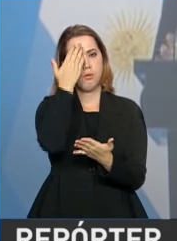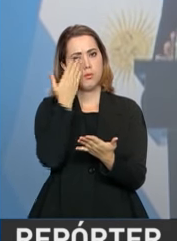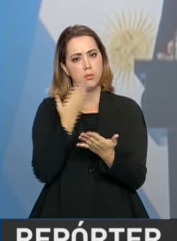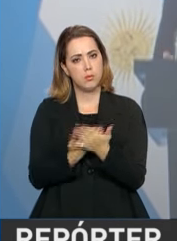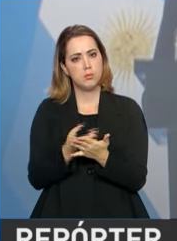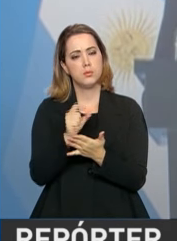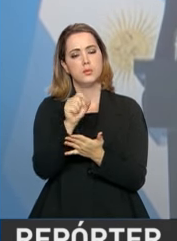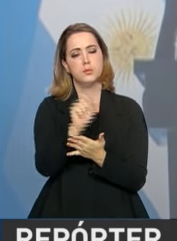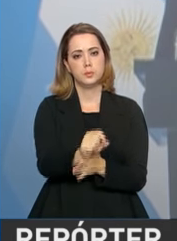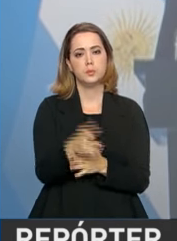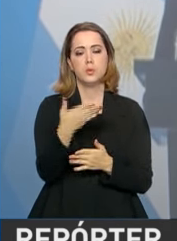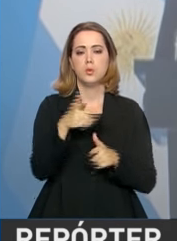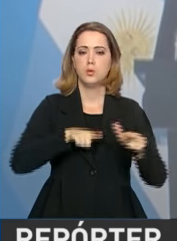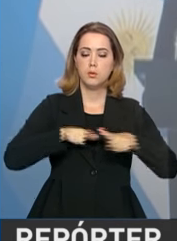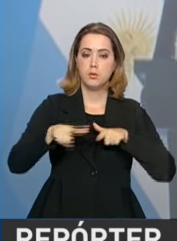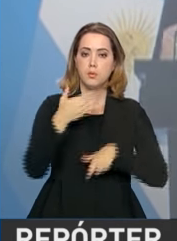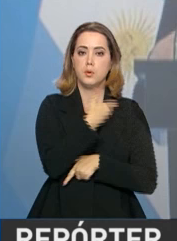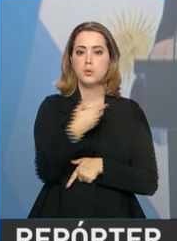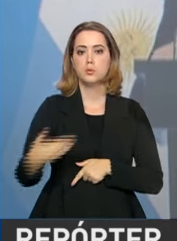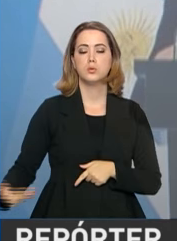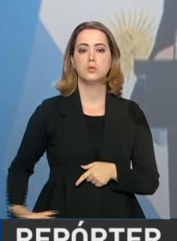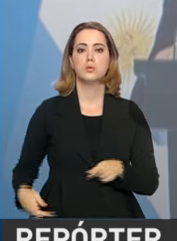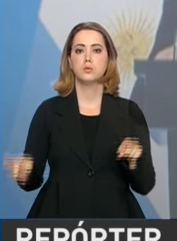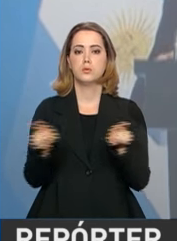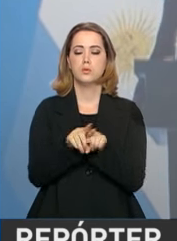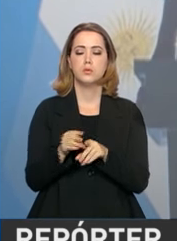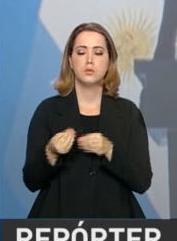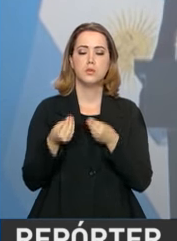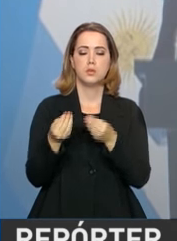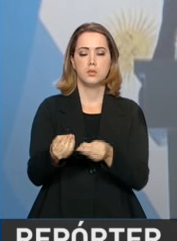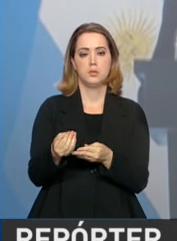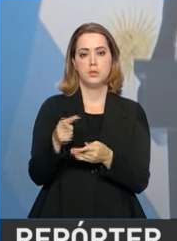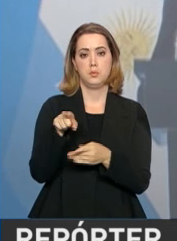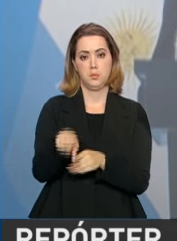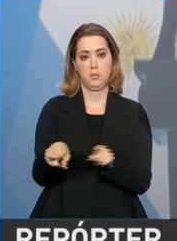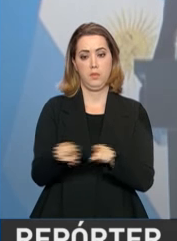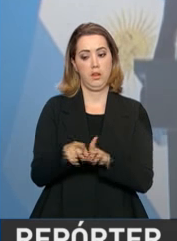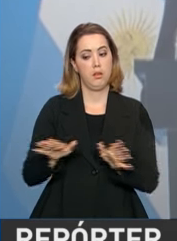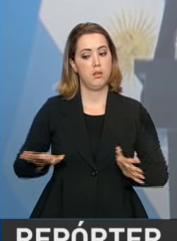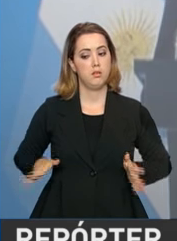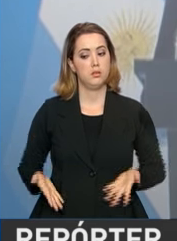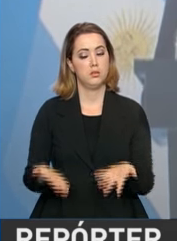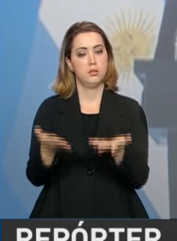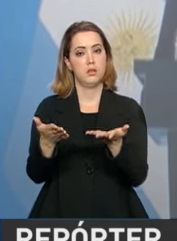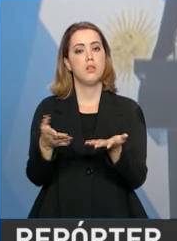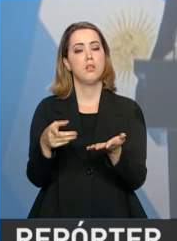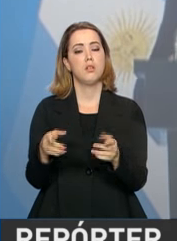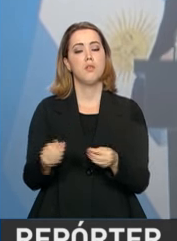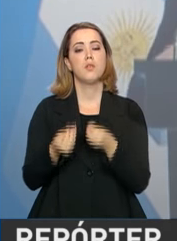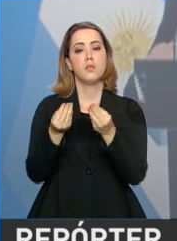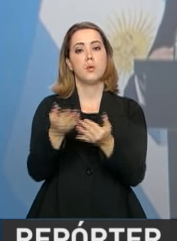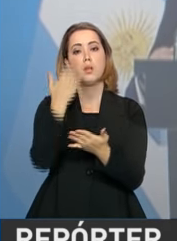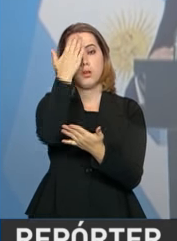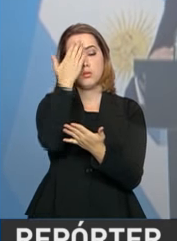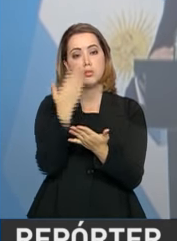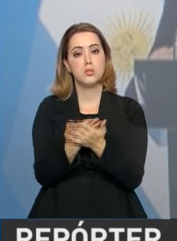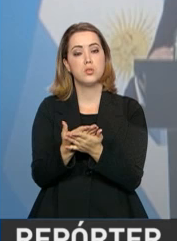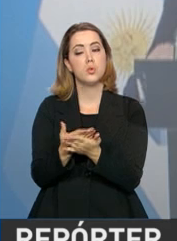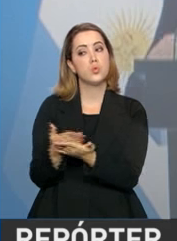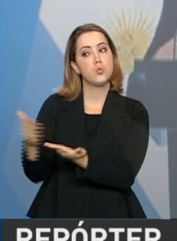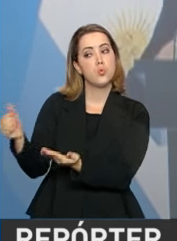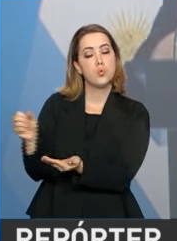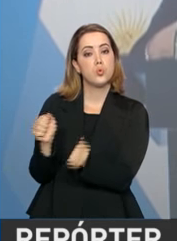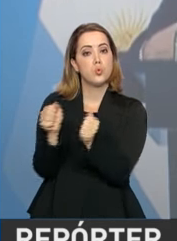que o governo está tomando, e esta credibilidade geradora de confiança trará